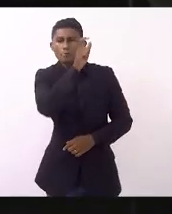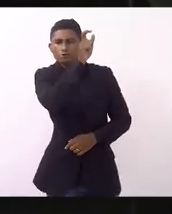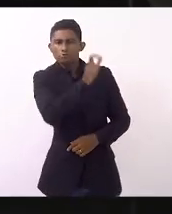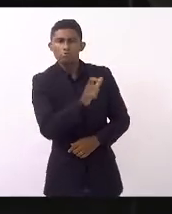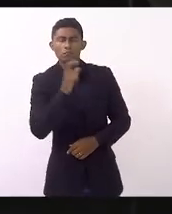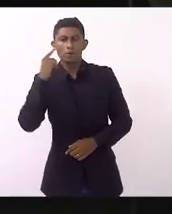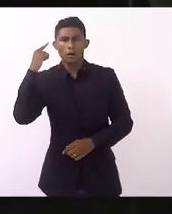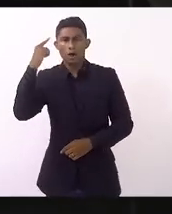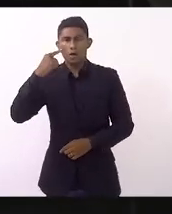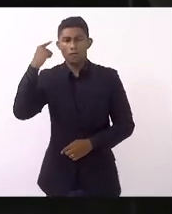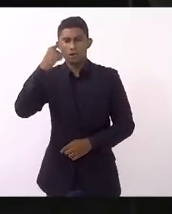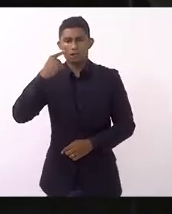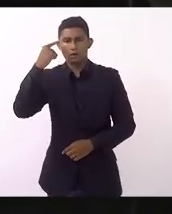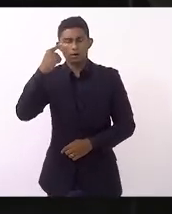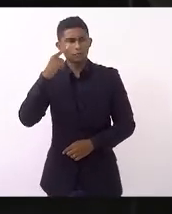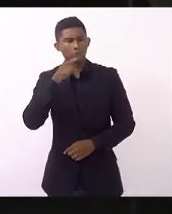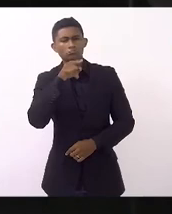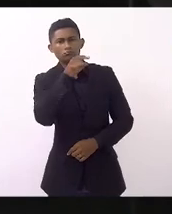acompanhando